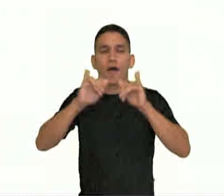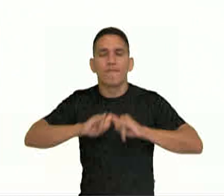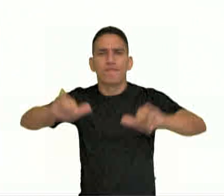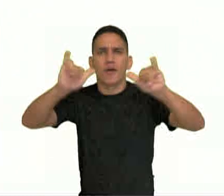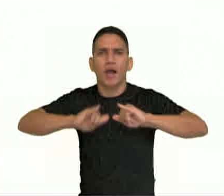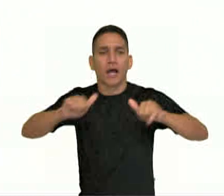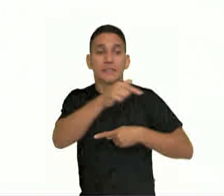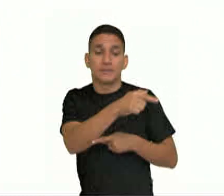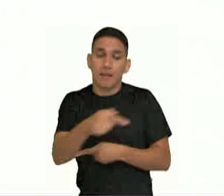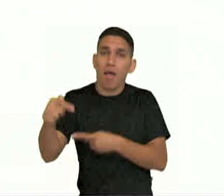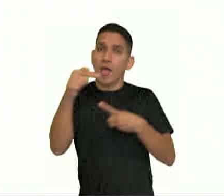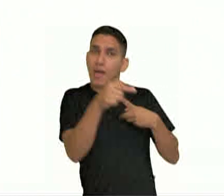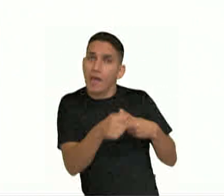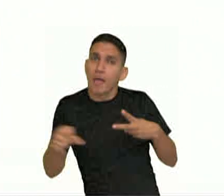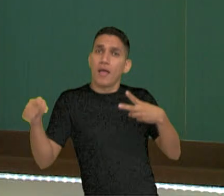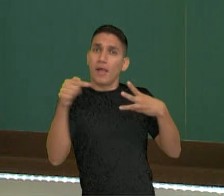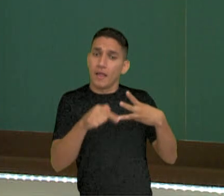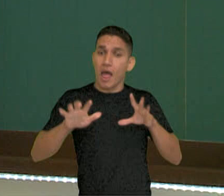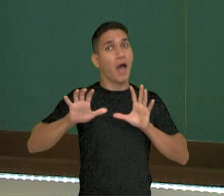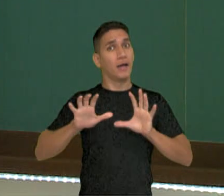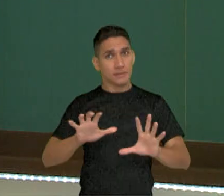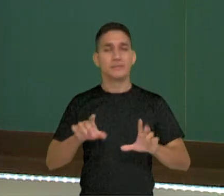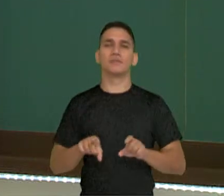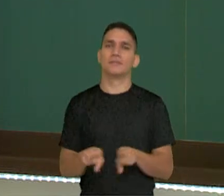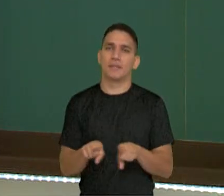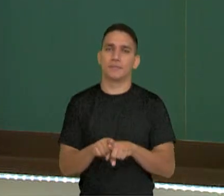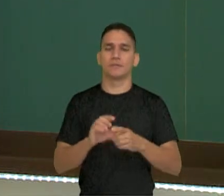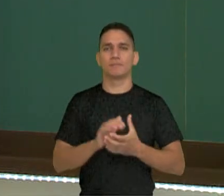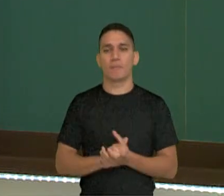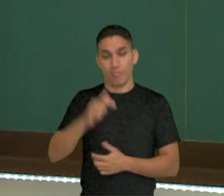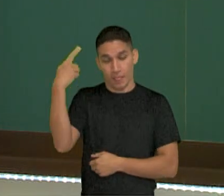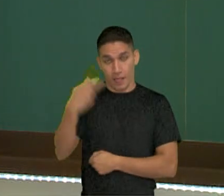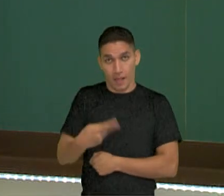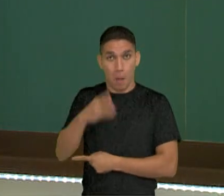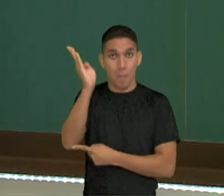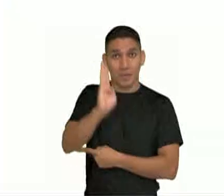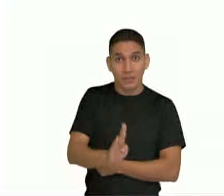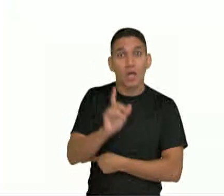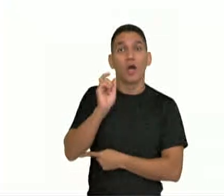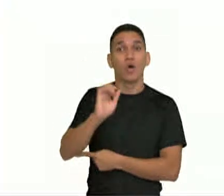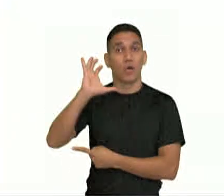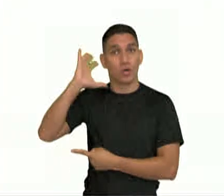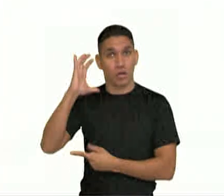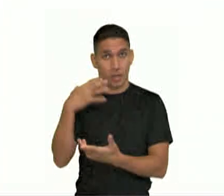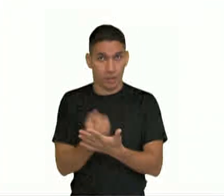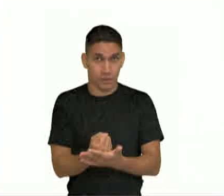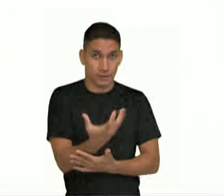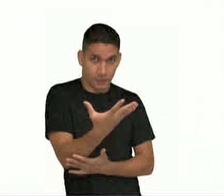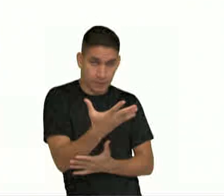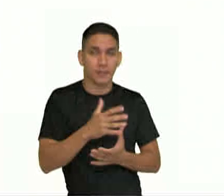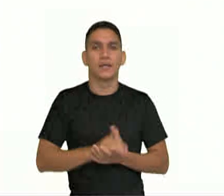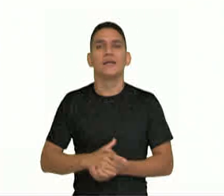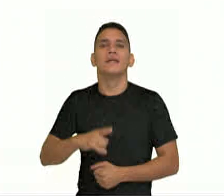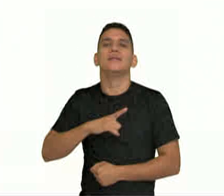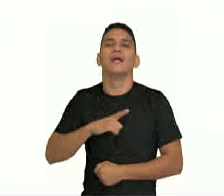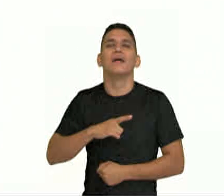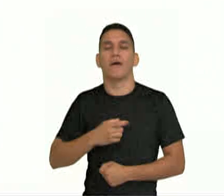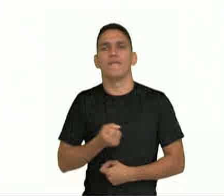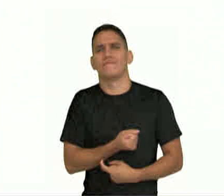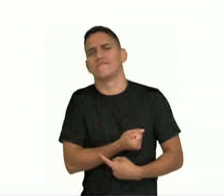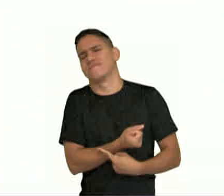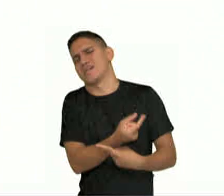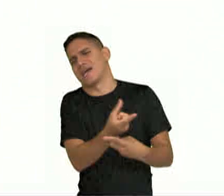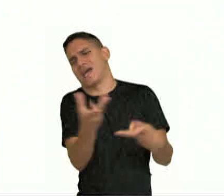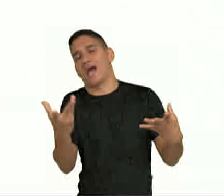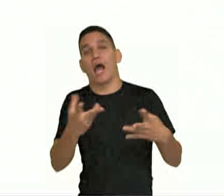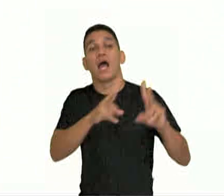semanais nesse tipo de formato. No Brasil, os podcasts, os mamilos, que debatem